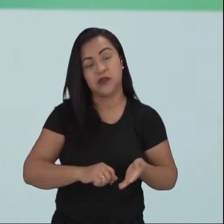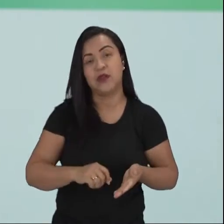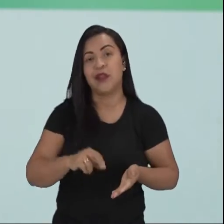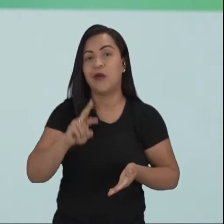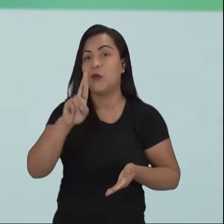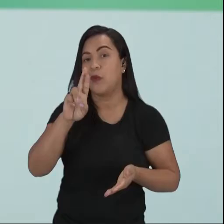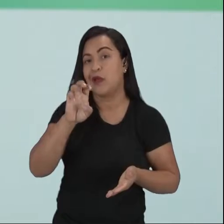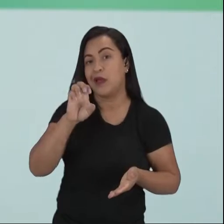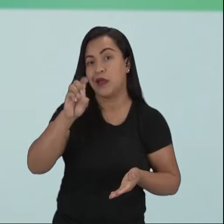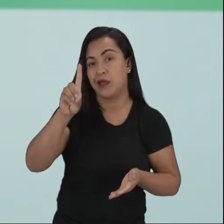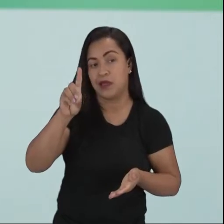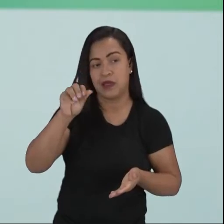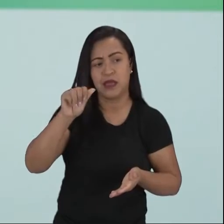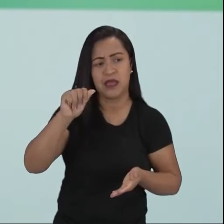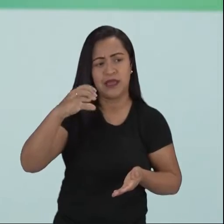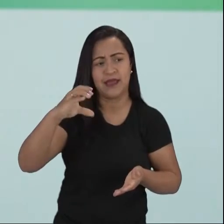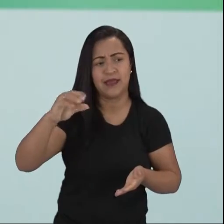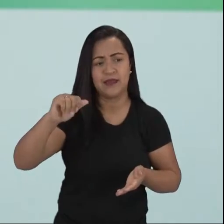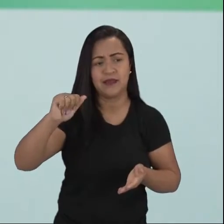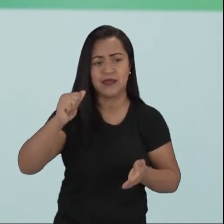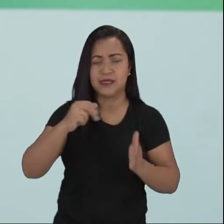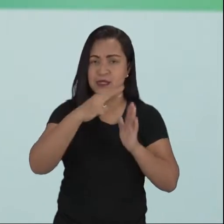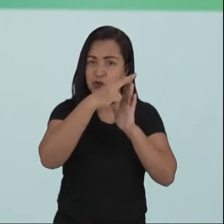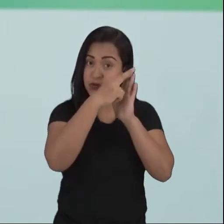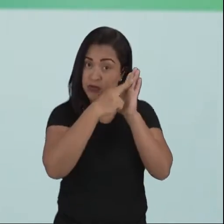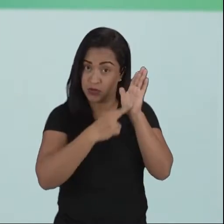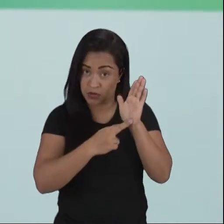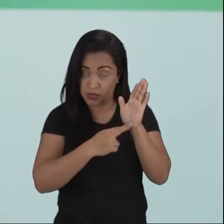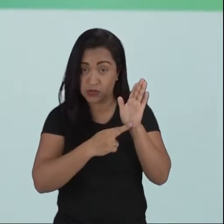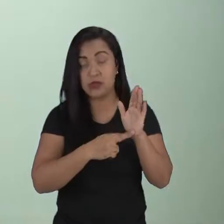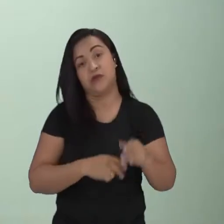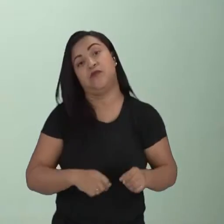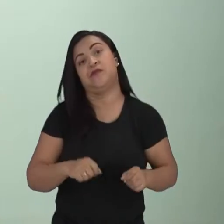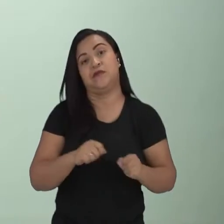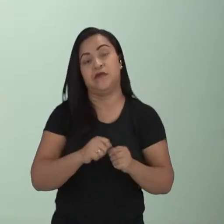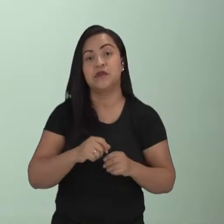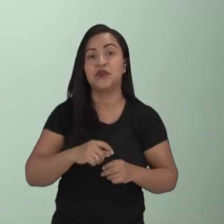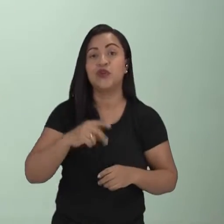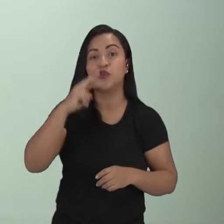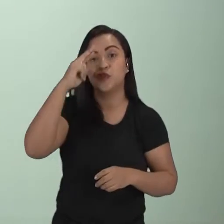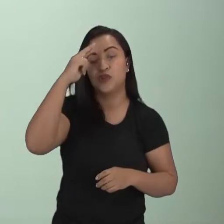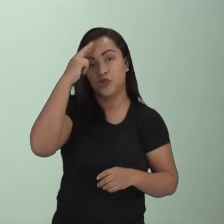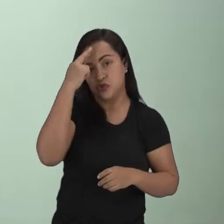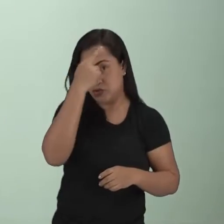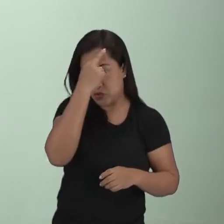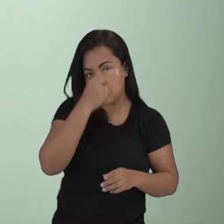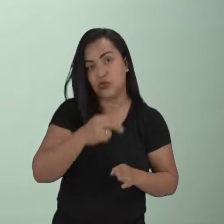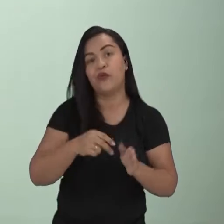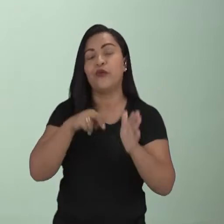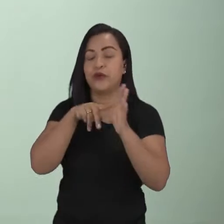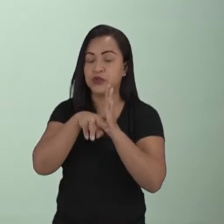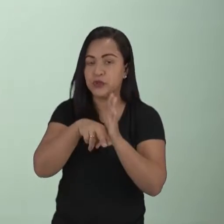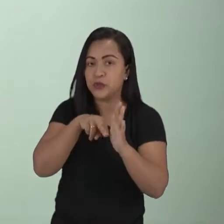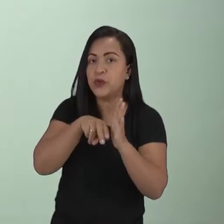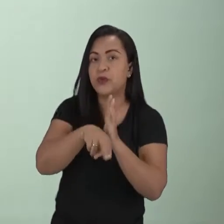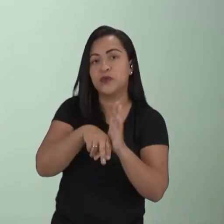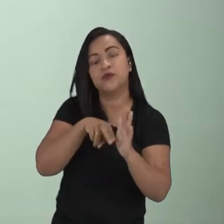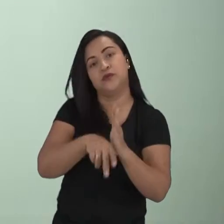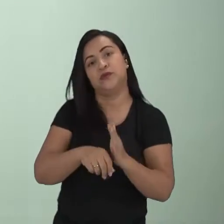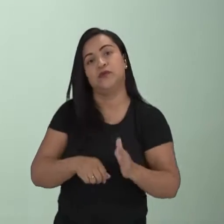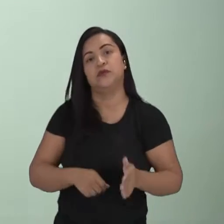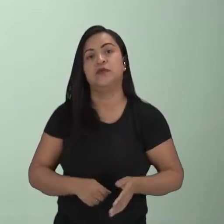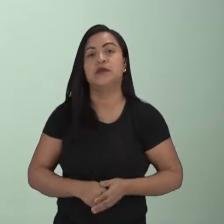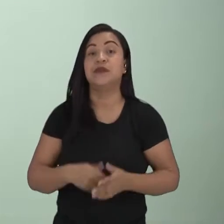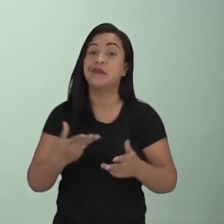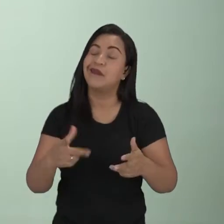pode importar também ao fazer questões não só de história, mas também de biologia, pode importar para você fazer uma questão também no